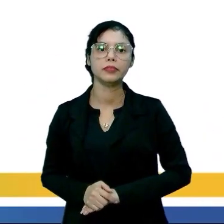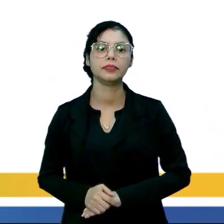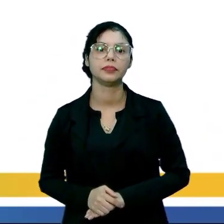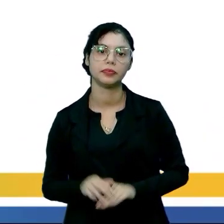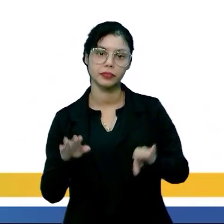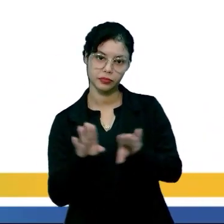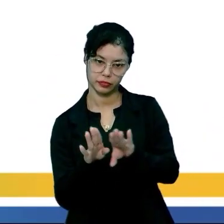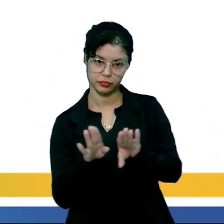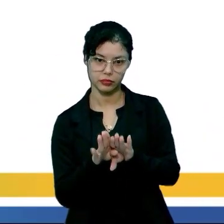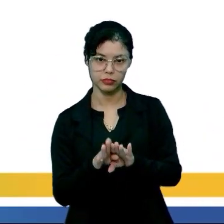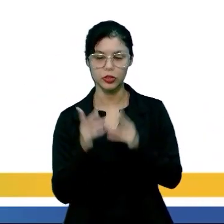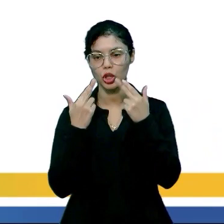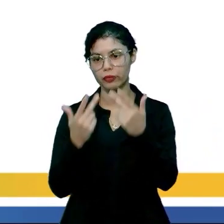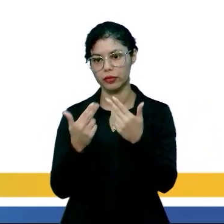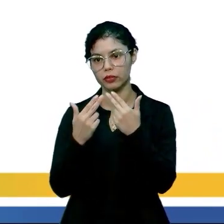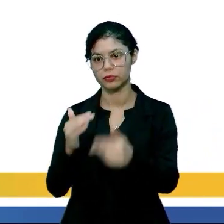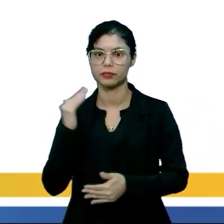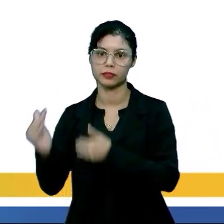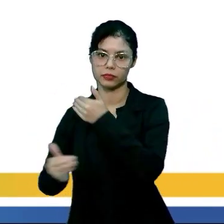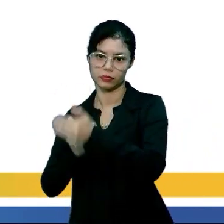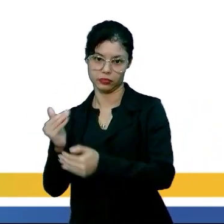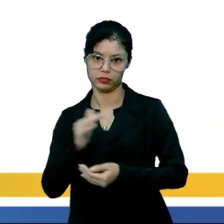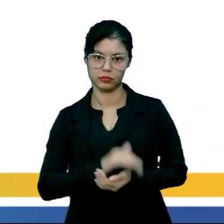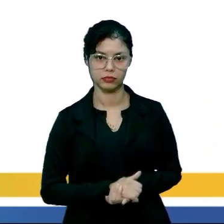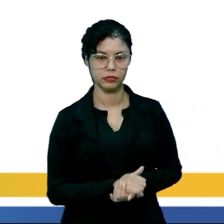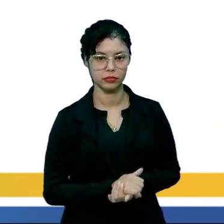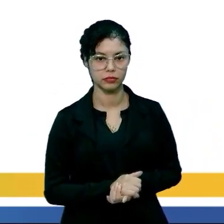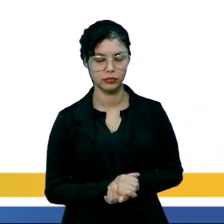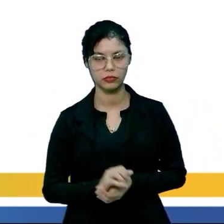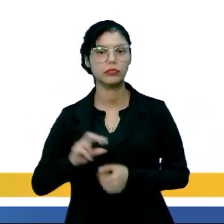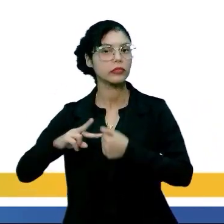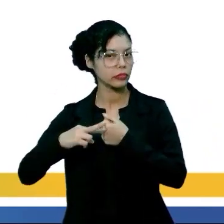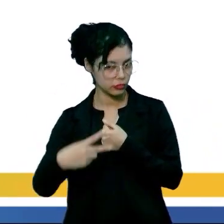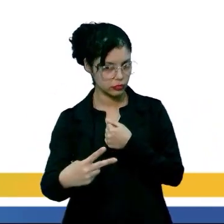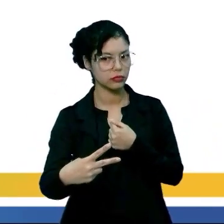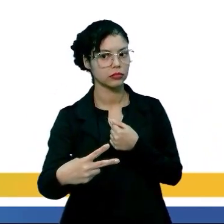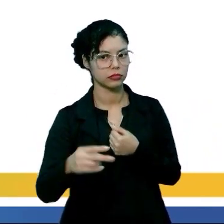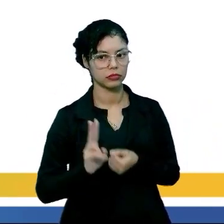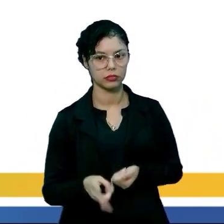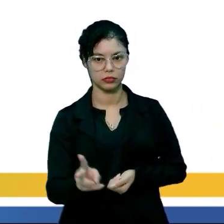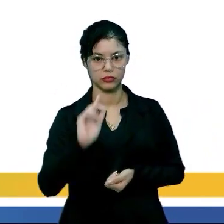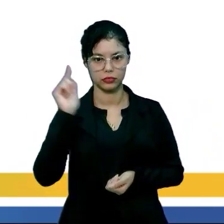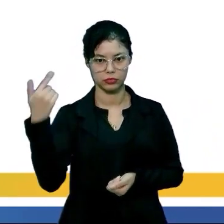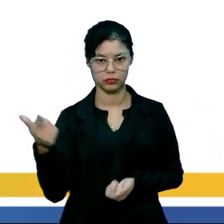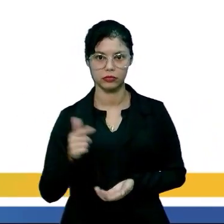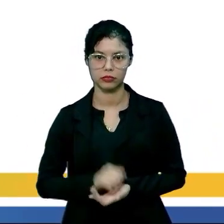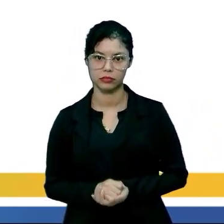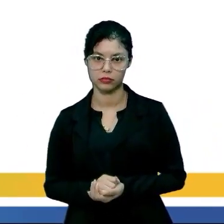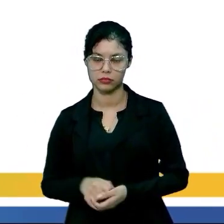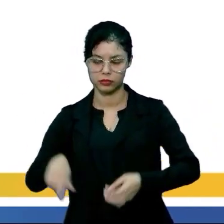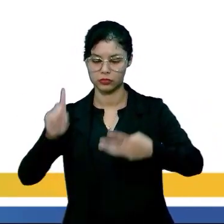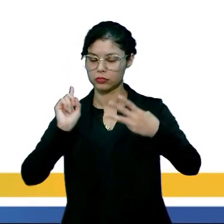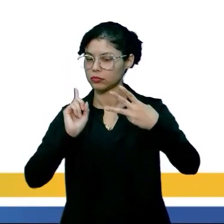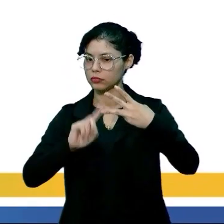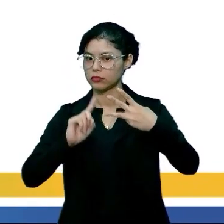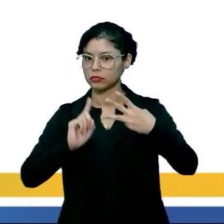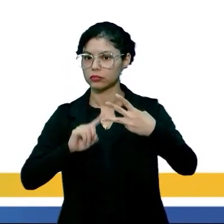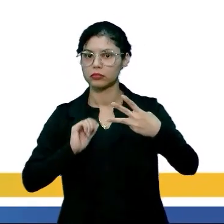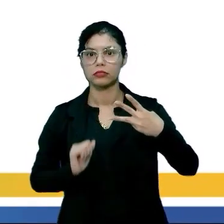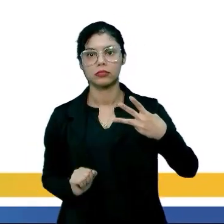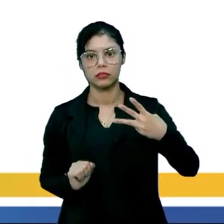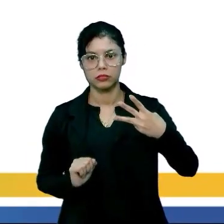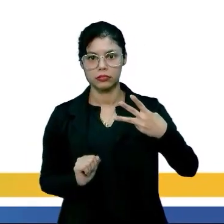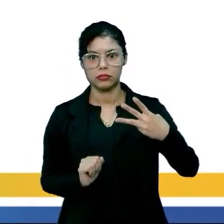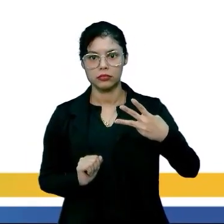Então, essa é a novidade evolutiva, tá? Que, consequentemente, segue aí para outra. Terceiro grupo são